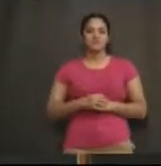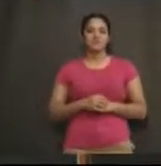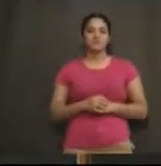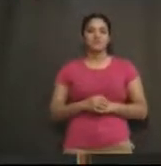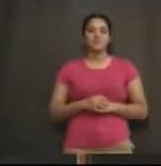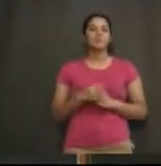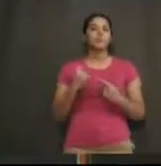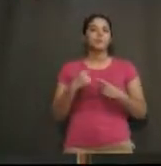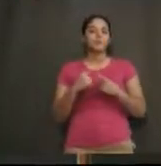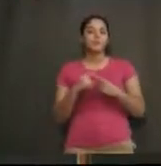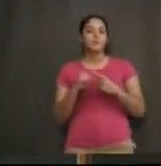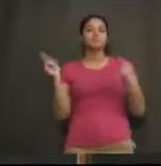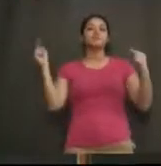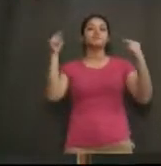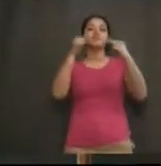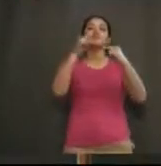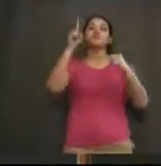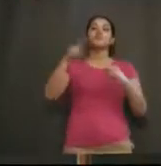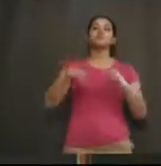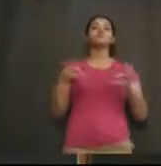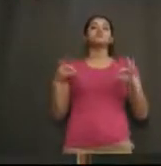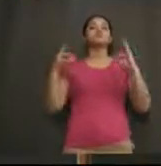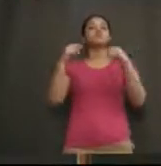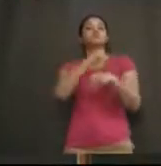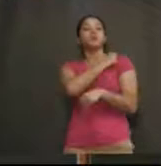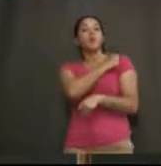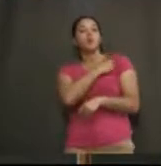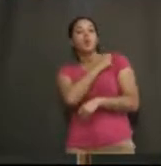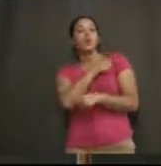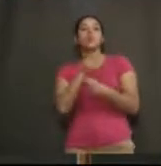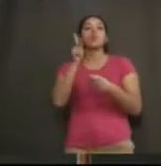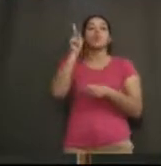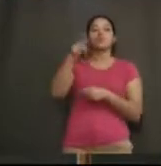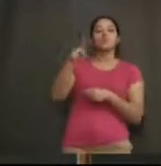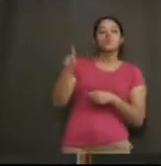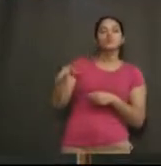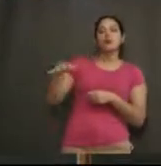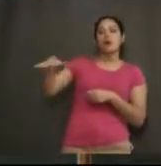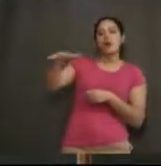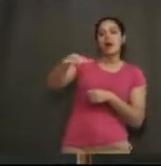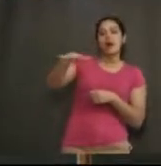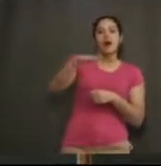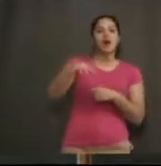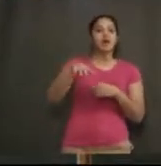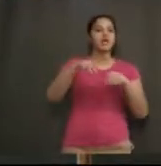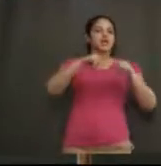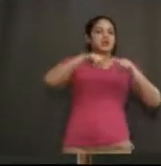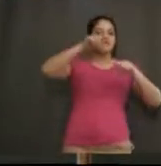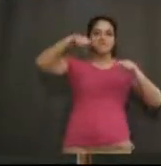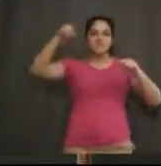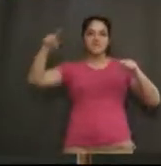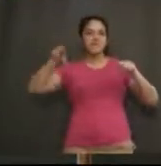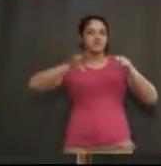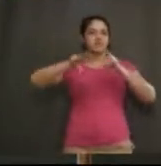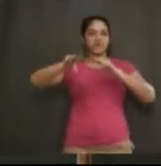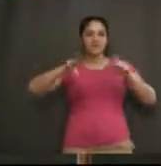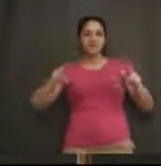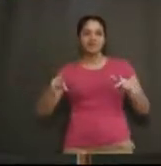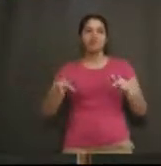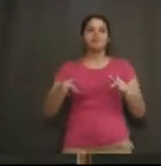agregar estudantes e professores de matemática e áreas afins em todos os níveis de ensino, permitindo uma